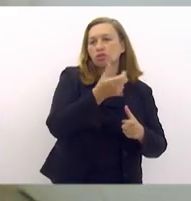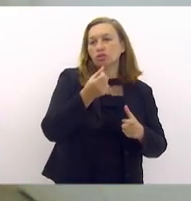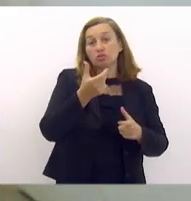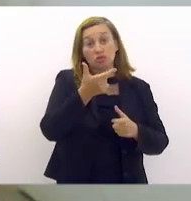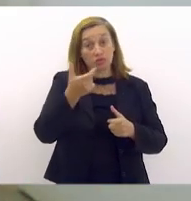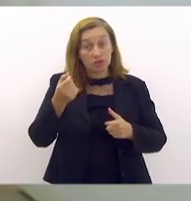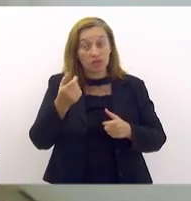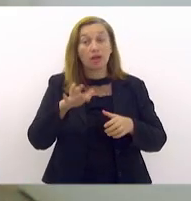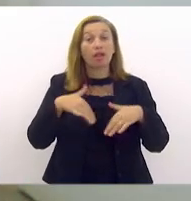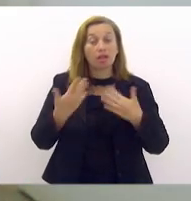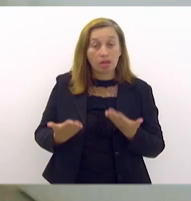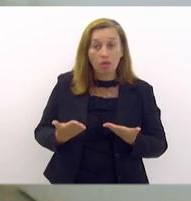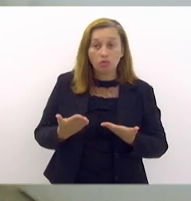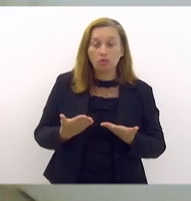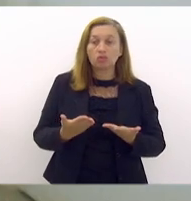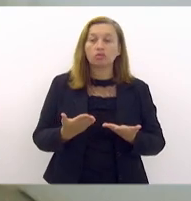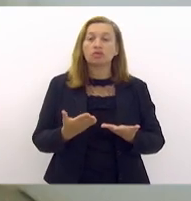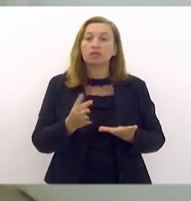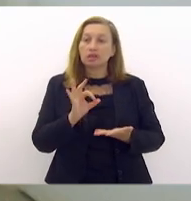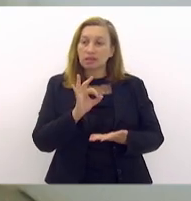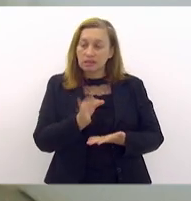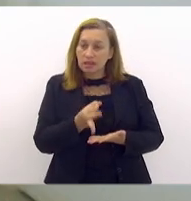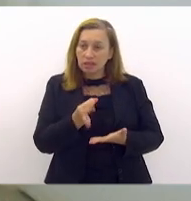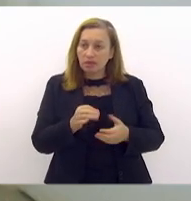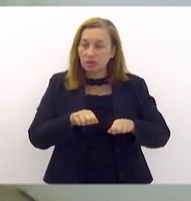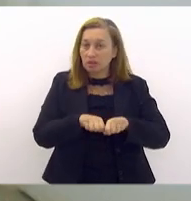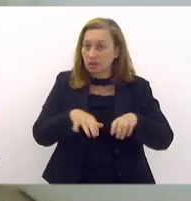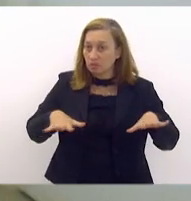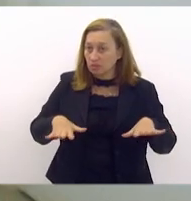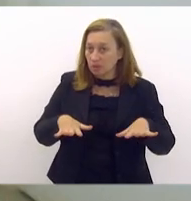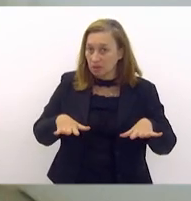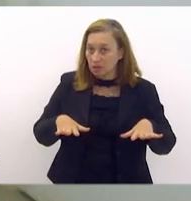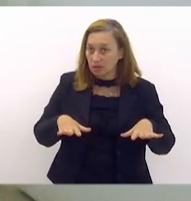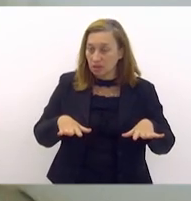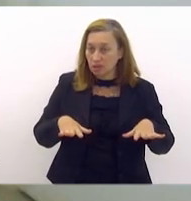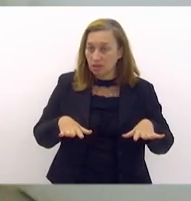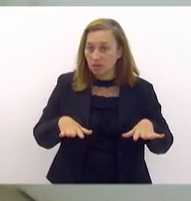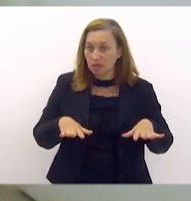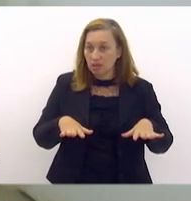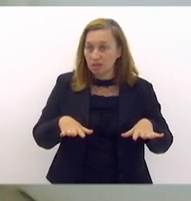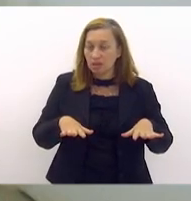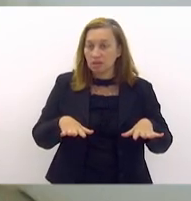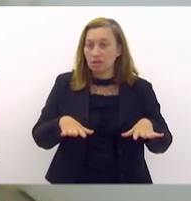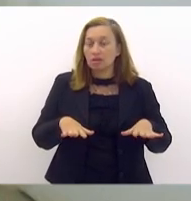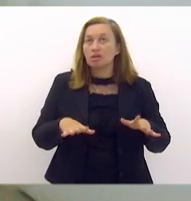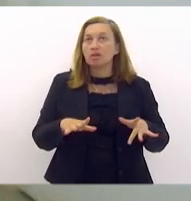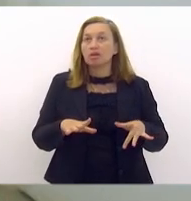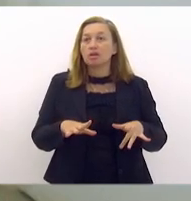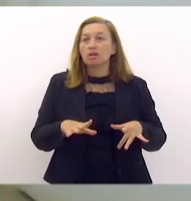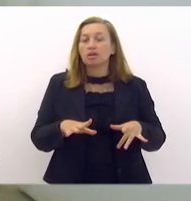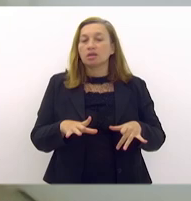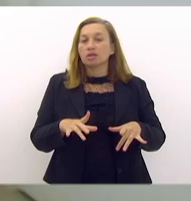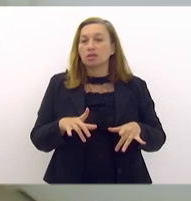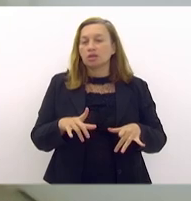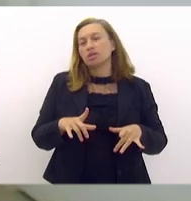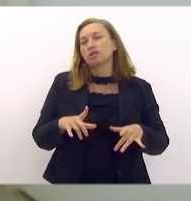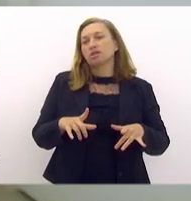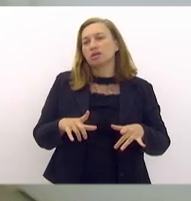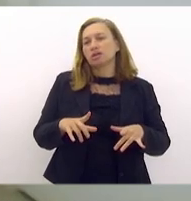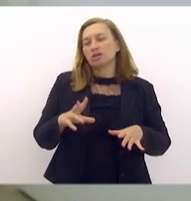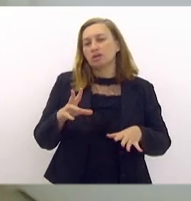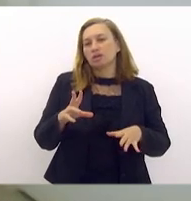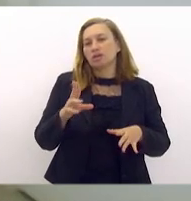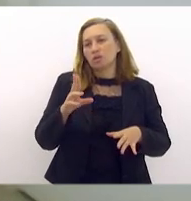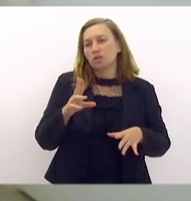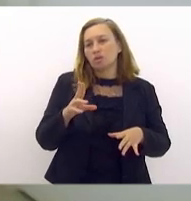Então, sem dúvida, a pandemia foi sim um elemento que não só pelo próprio fato de que acelerou essa